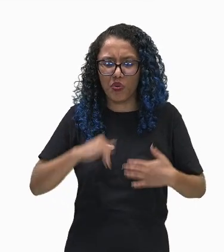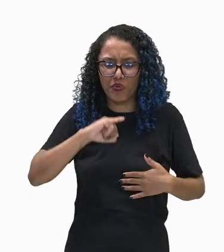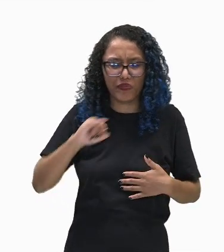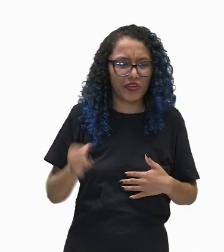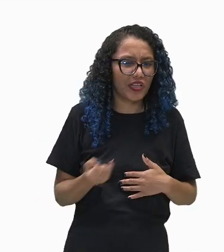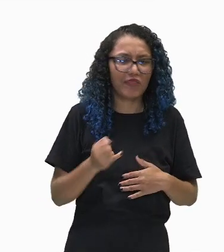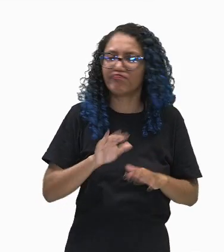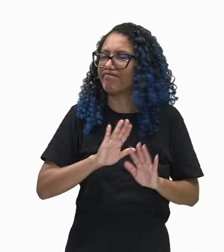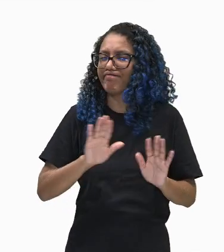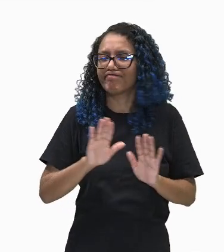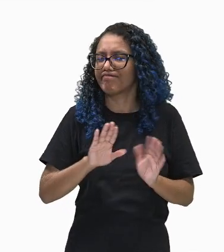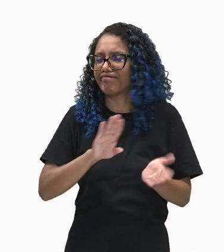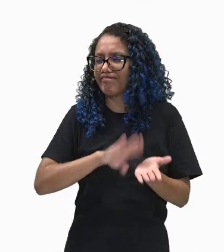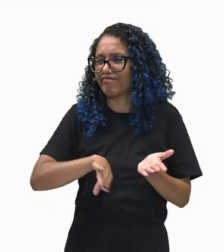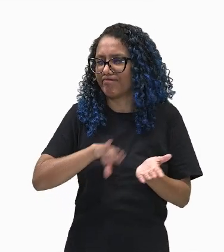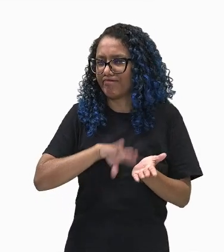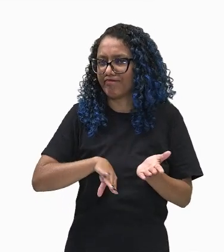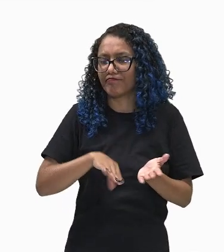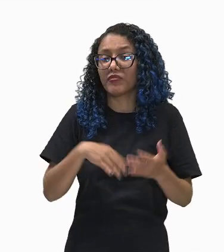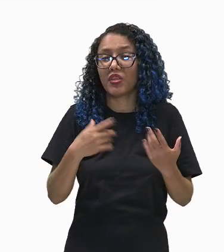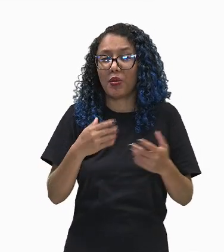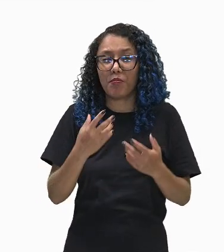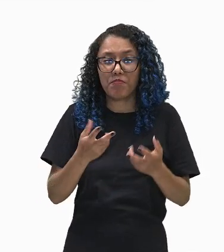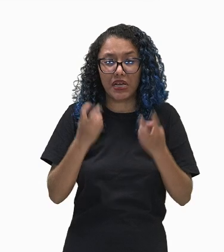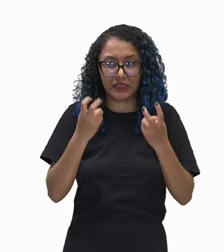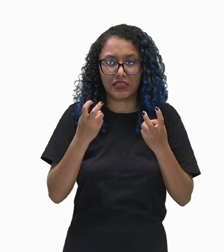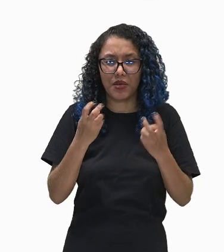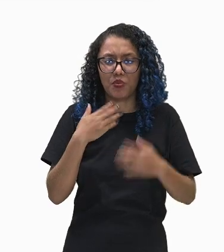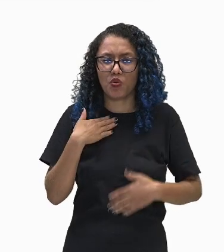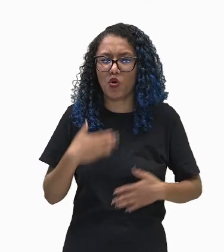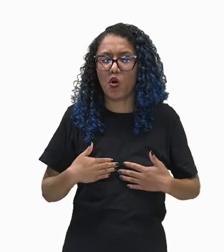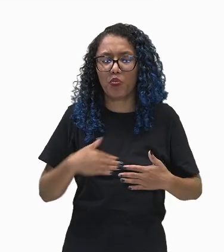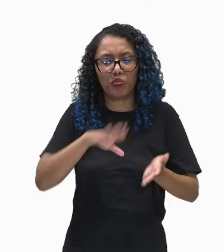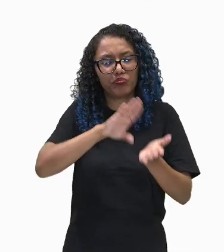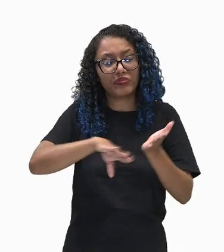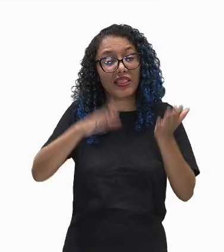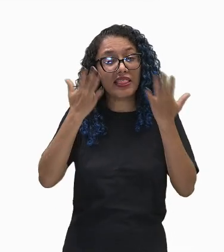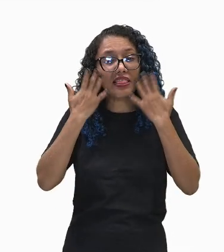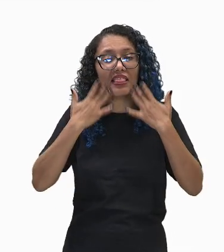que o corpo, naturalmente, ele vai colocar para fora,